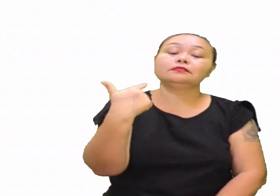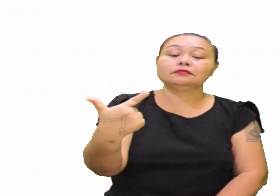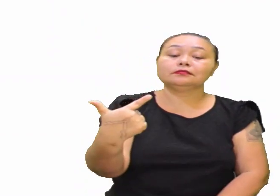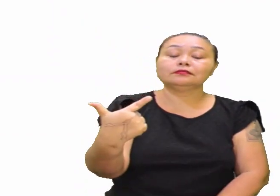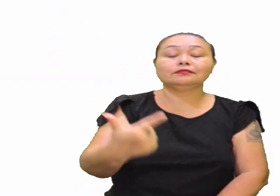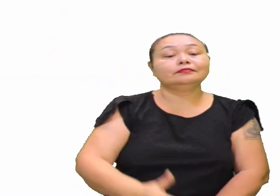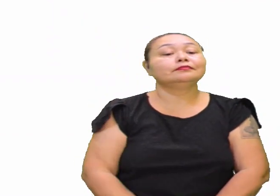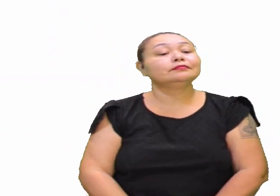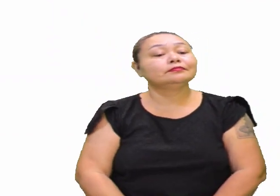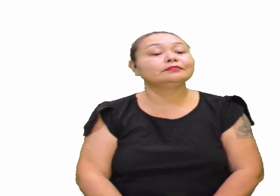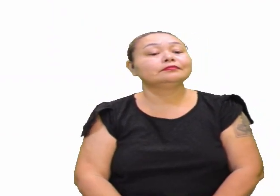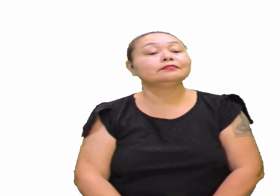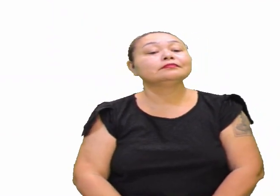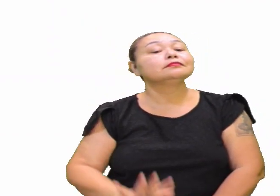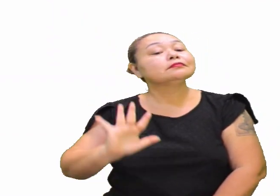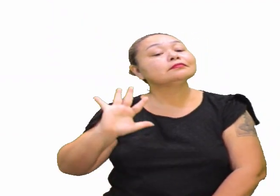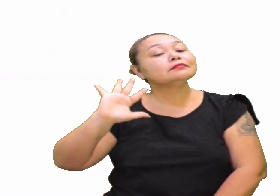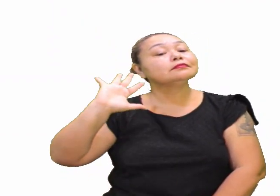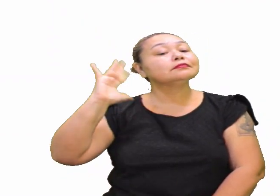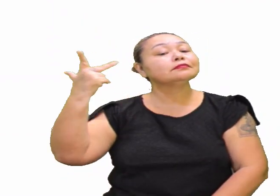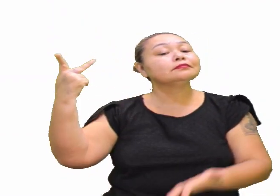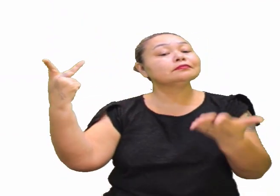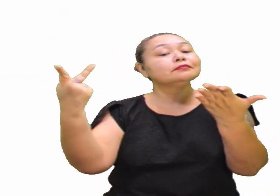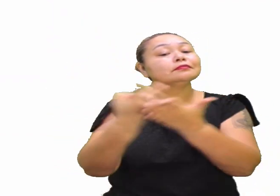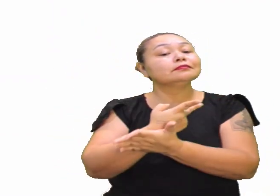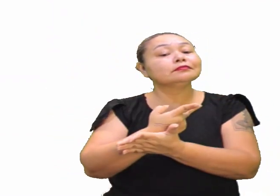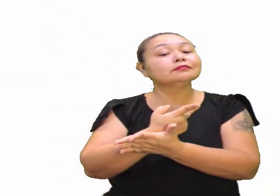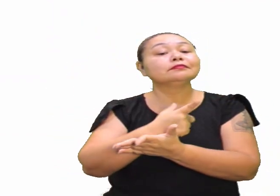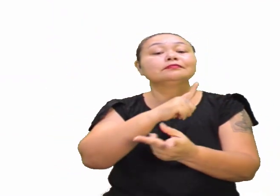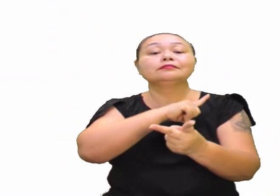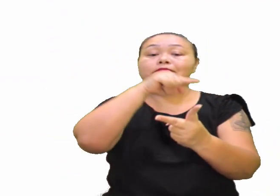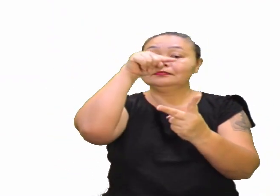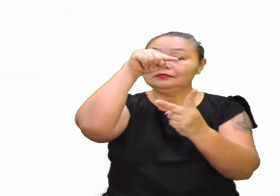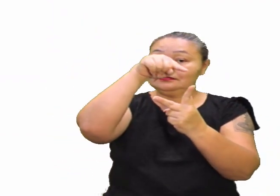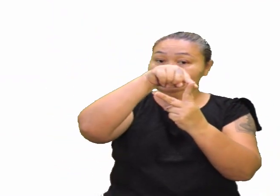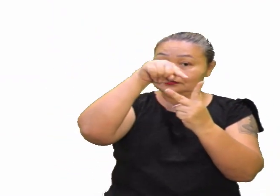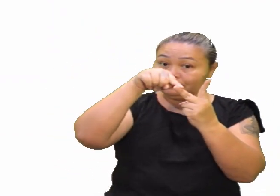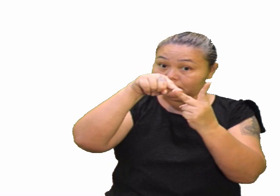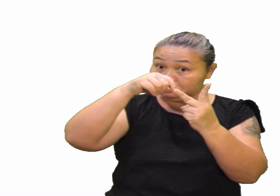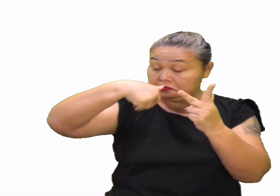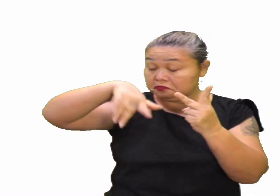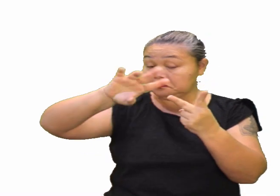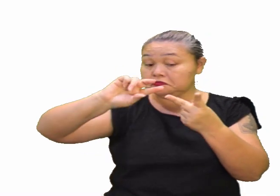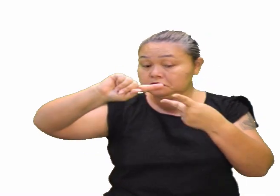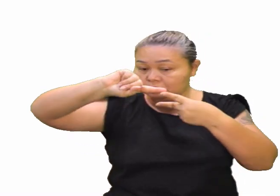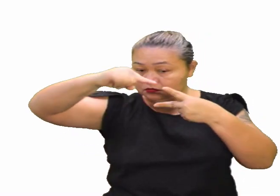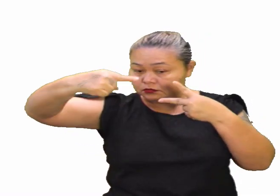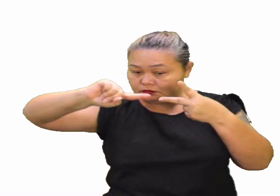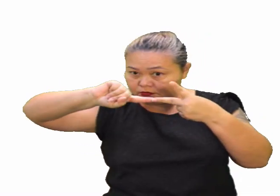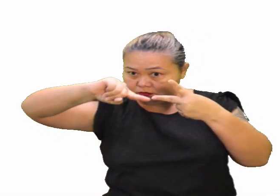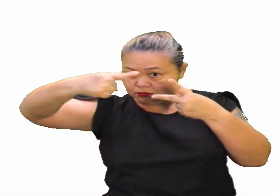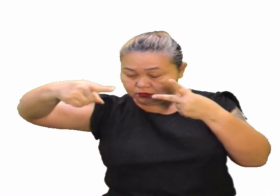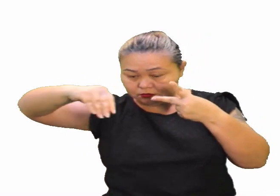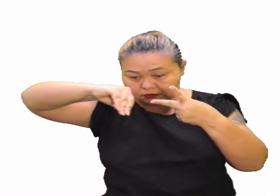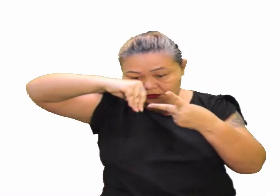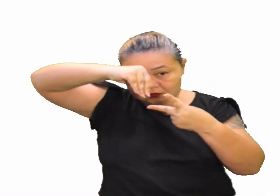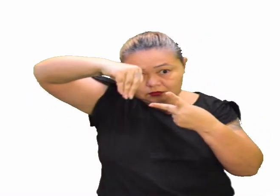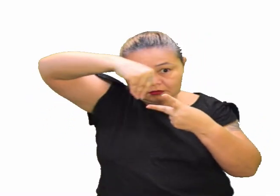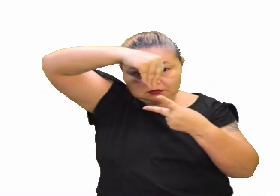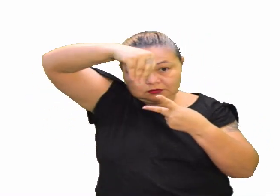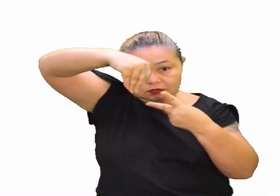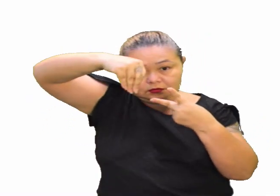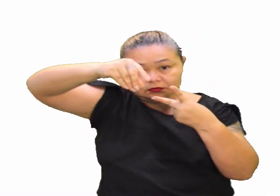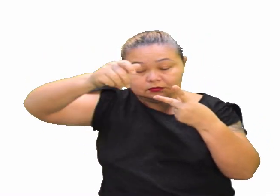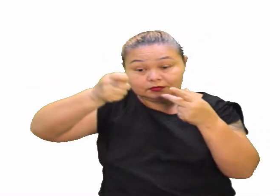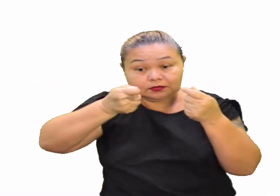multiplicações, ou E. Olha aí a resposta. É a probabilidade de dois ou